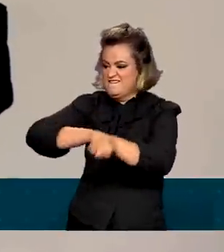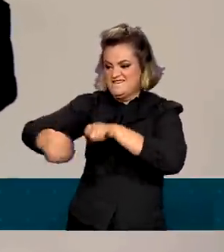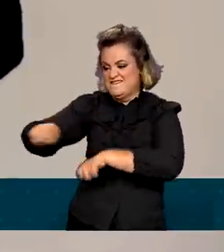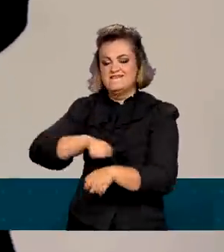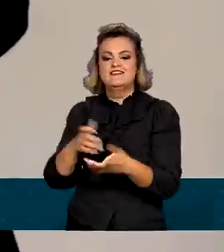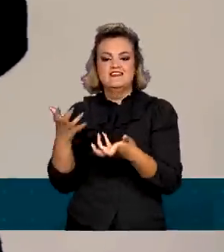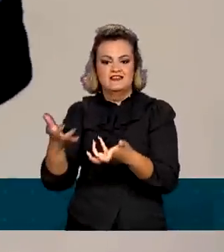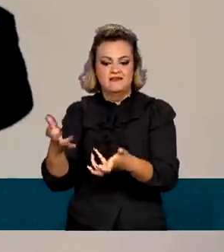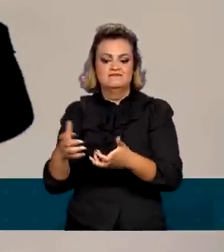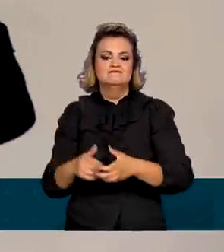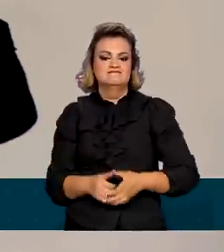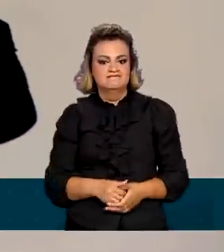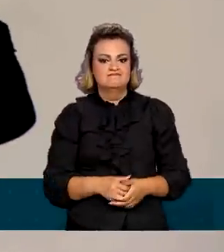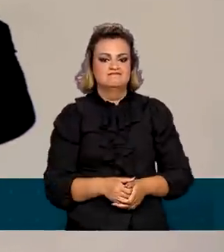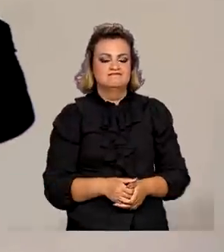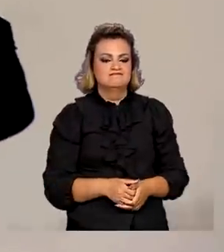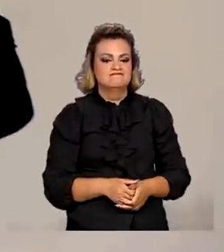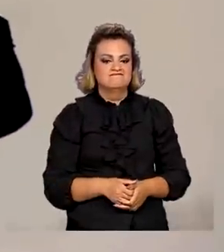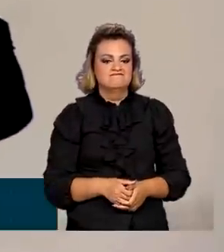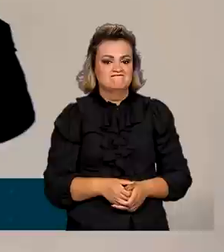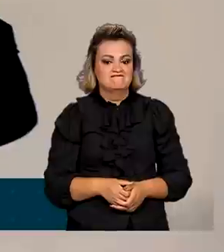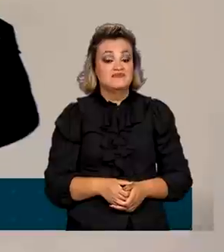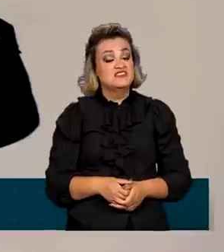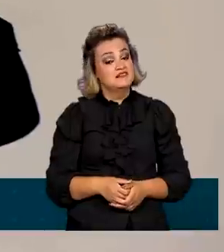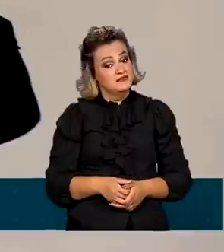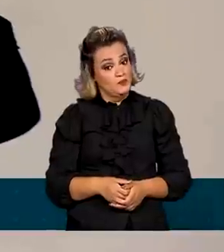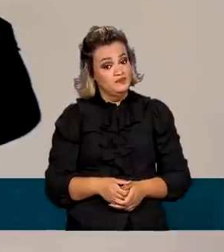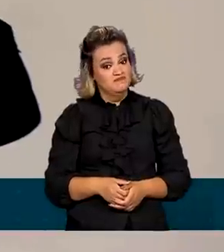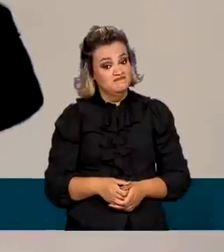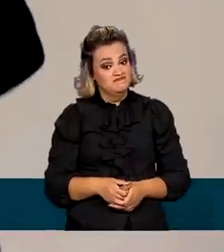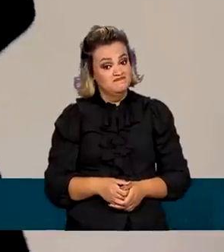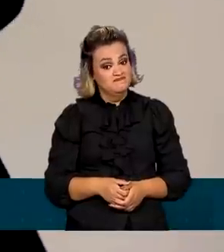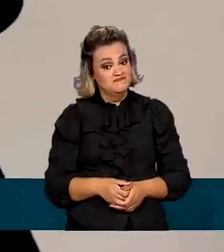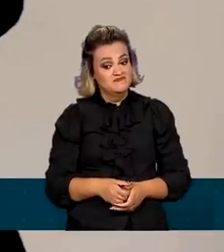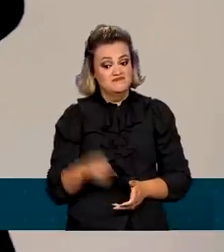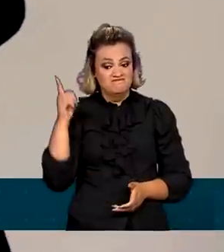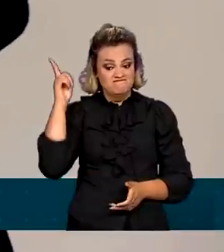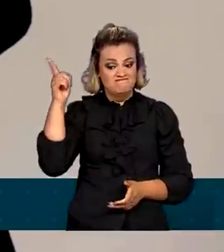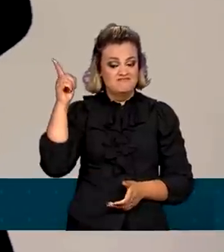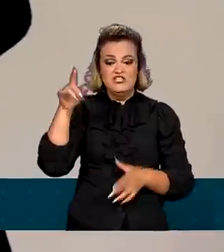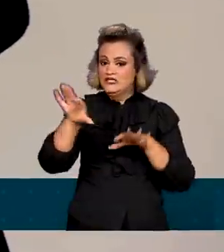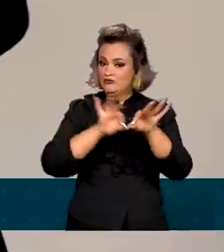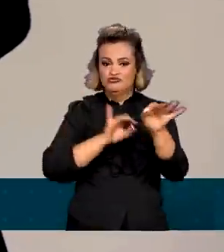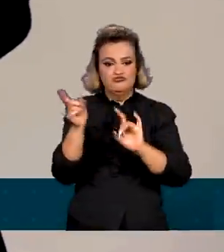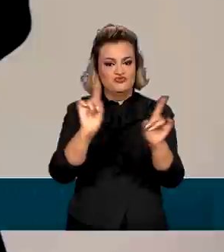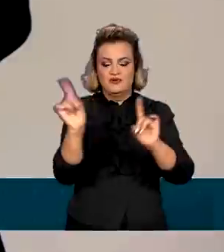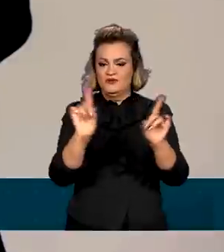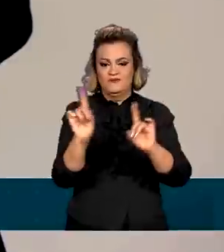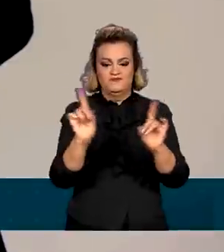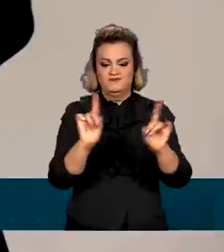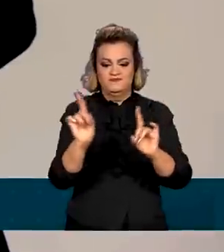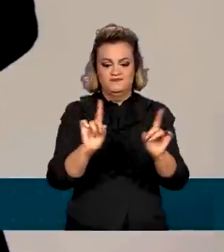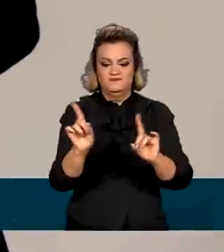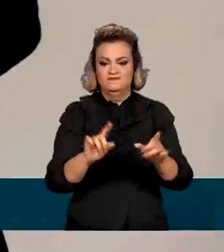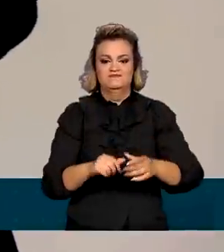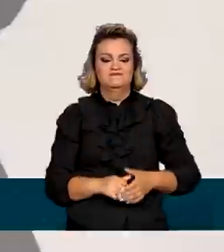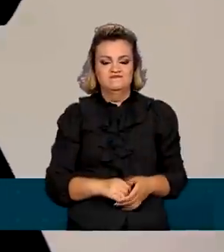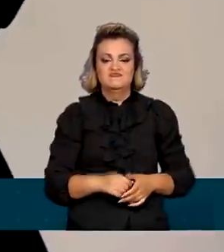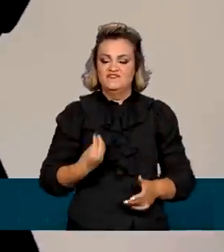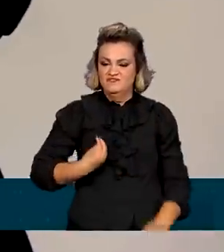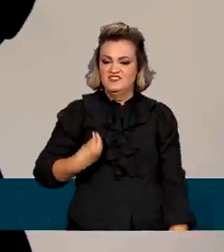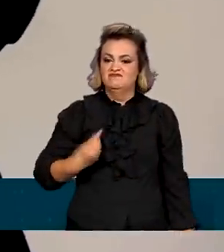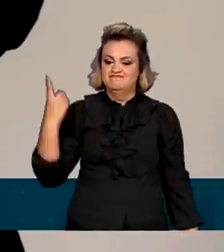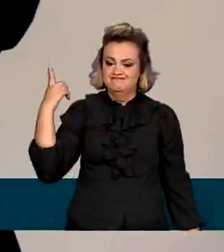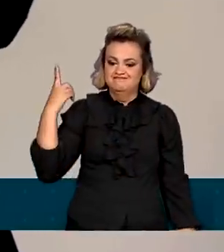Constituição, materialmente. Pois muito bem, amigos e amigas, ele não destruiu, nem materialmente, nem simbolicamente, e